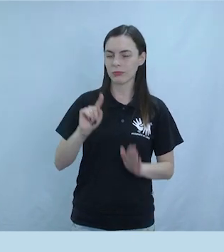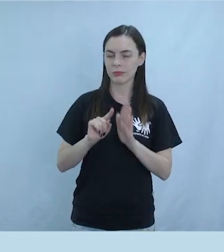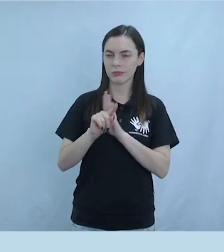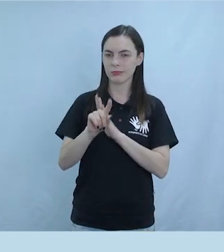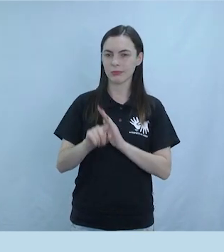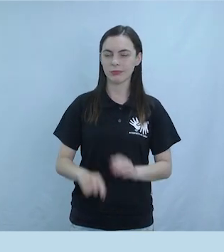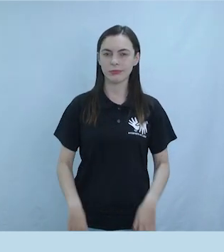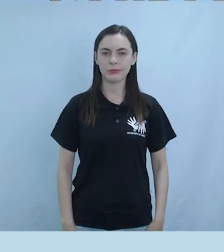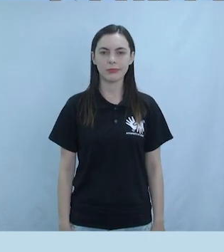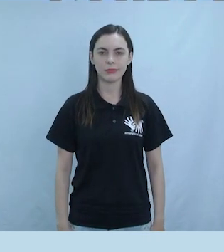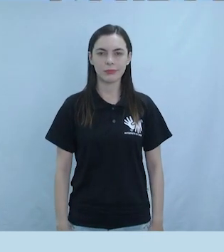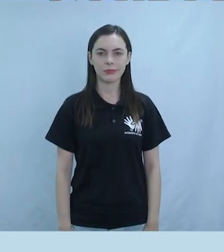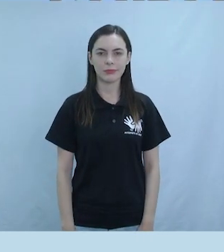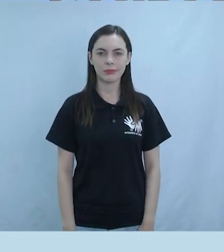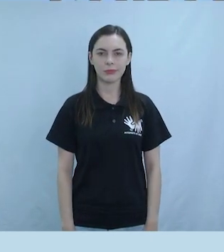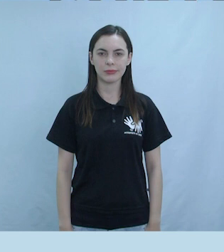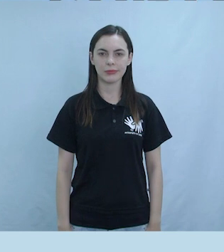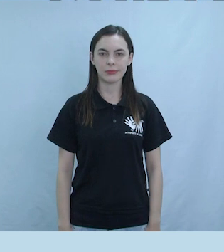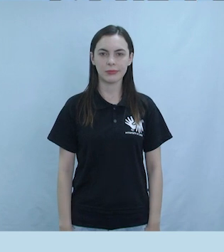questão.